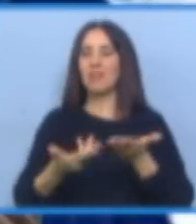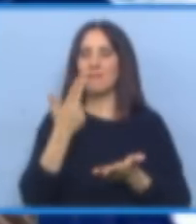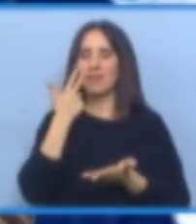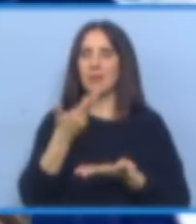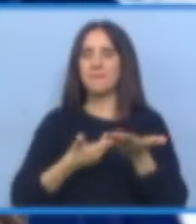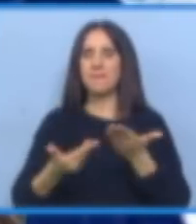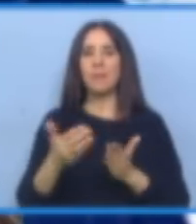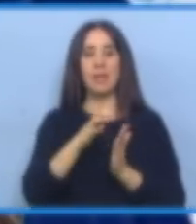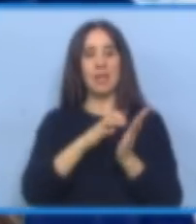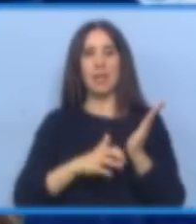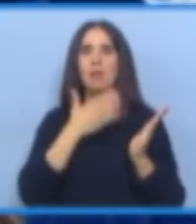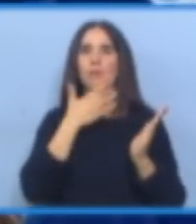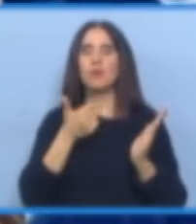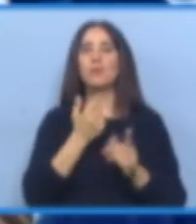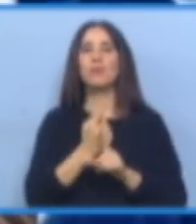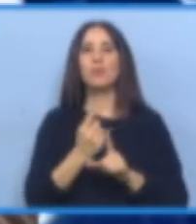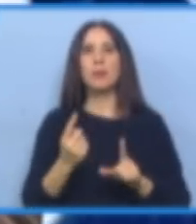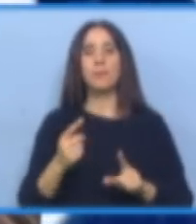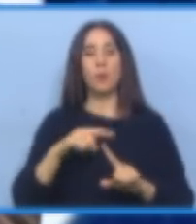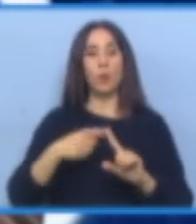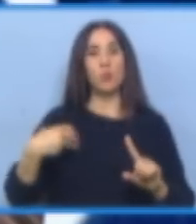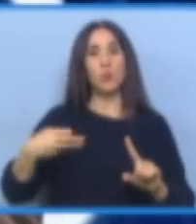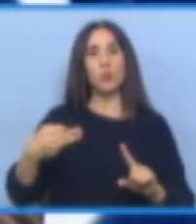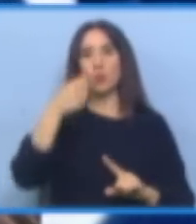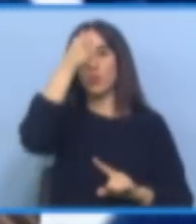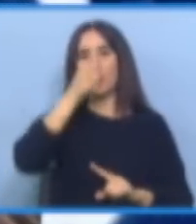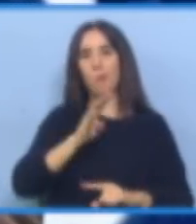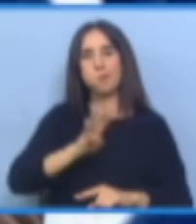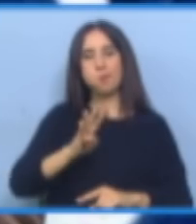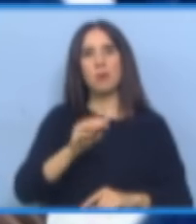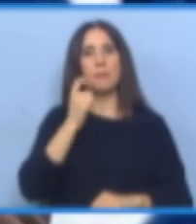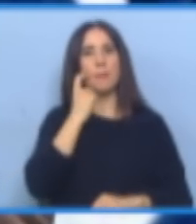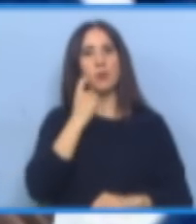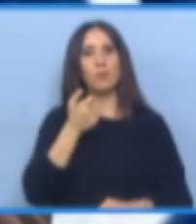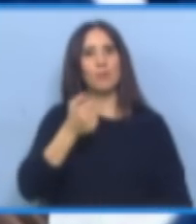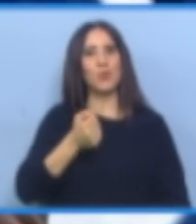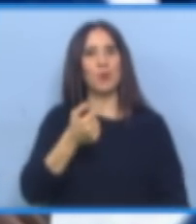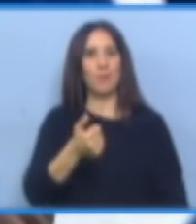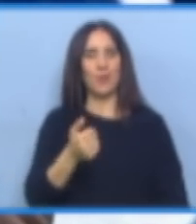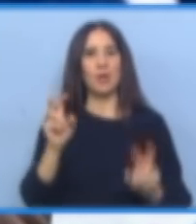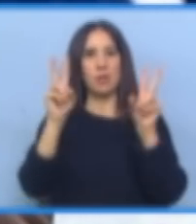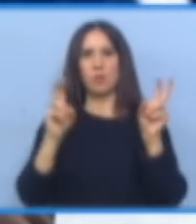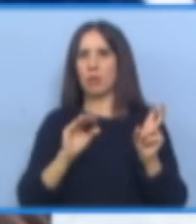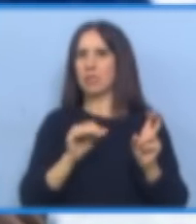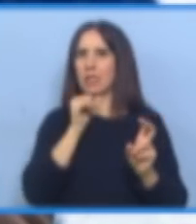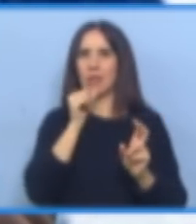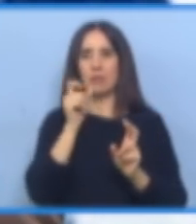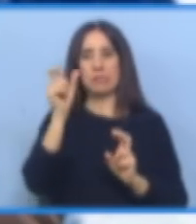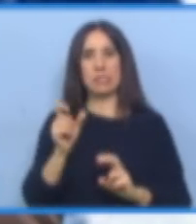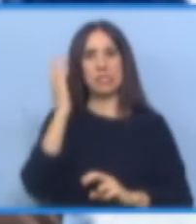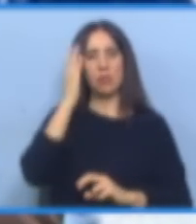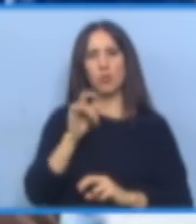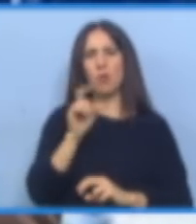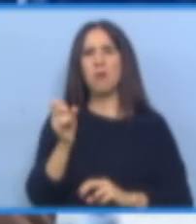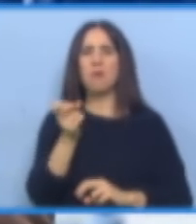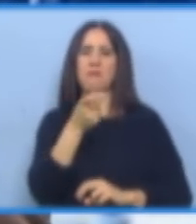é muito bonito porque nós todos os anos, no quarto domingo de Páscoa, temos o bom pastor. E é sempre o capítulo 10 de São João e apanha-se umas frases num ano,